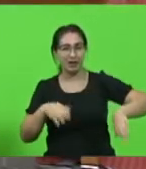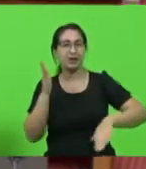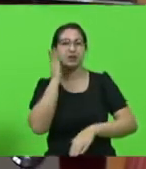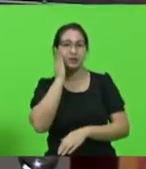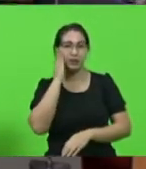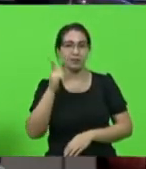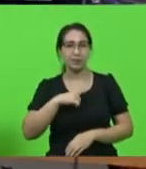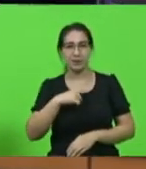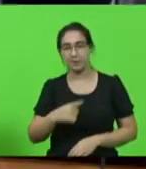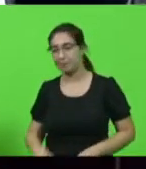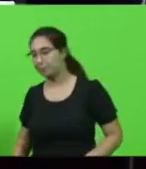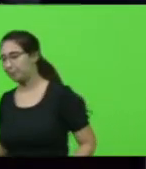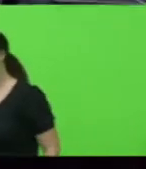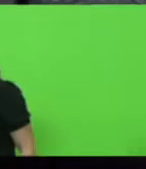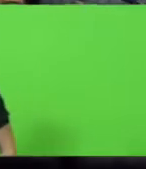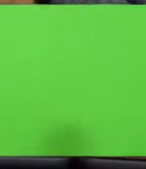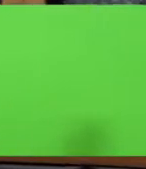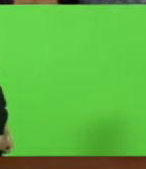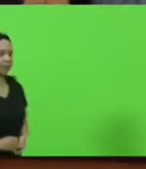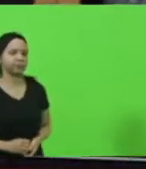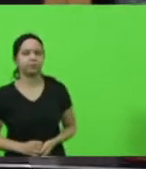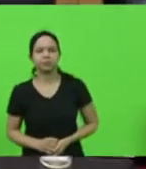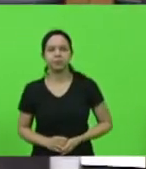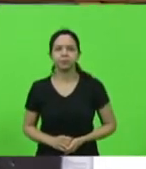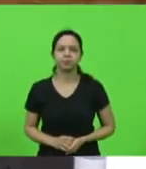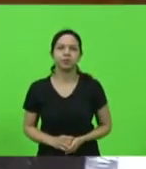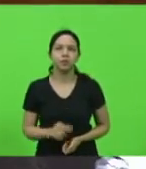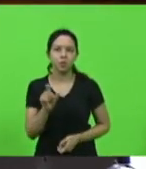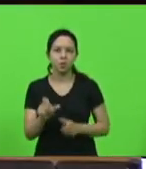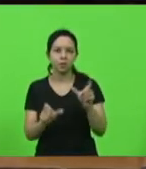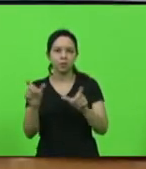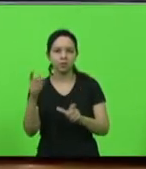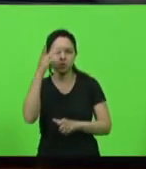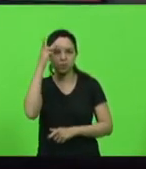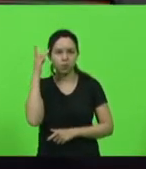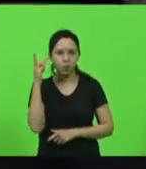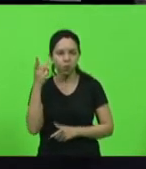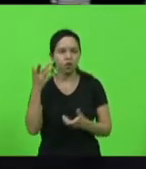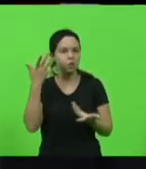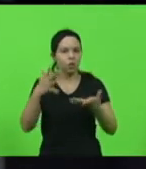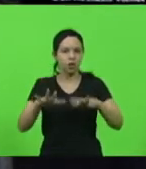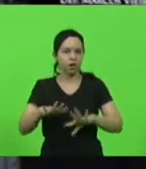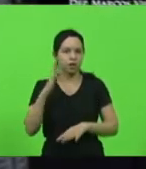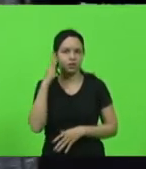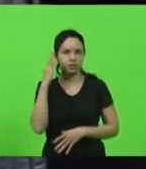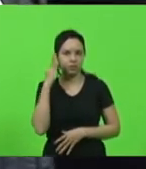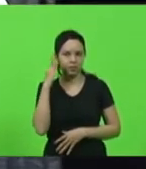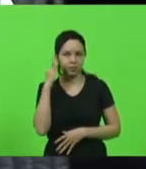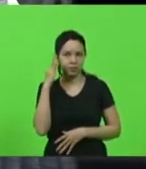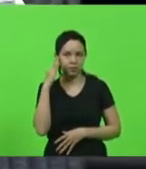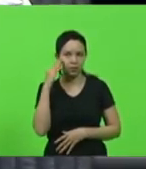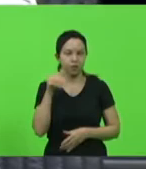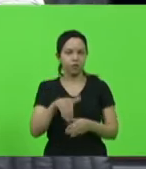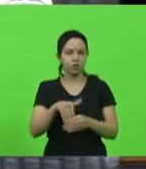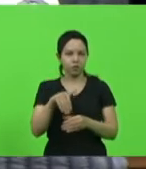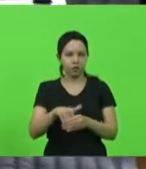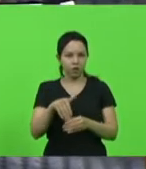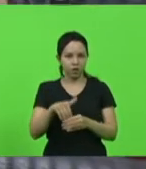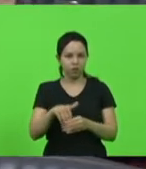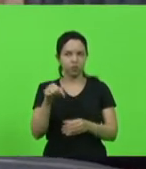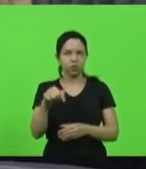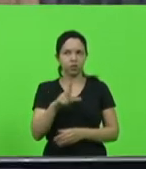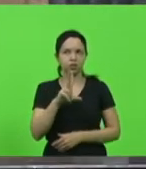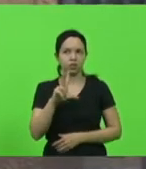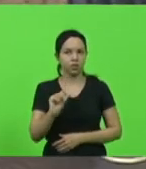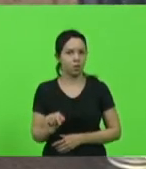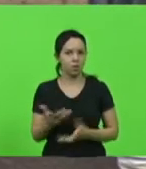disso, todo mundo sabe disso. As únicas pessoas que não quiseram saber disso, foi votado aqui que não queriam